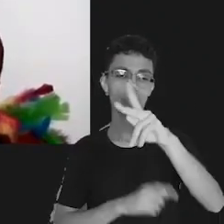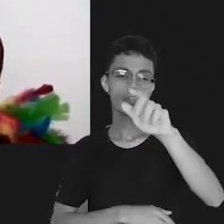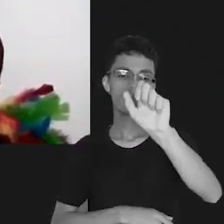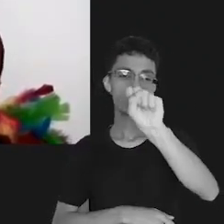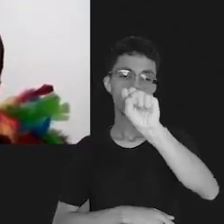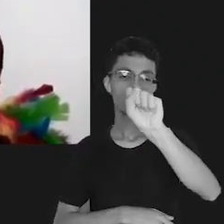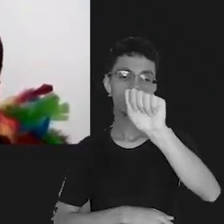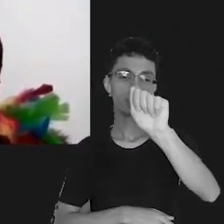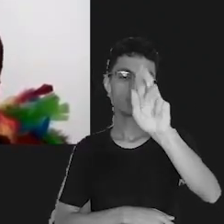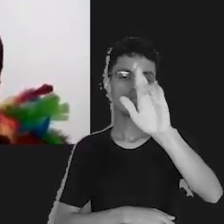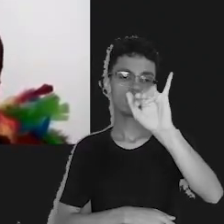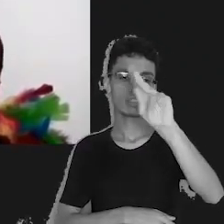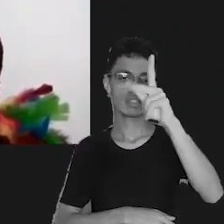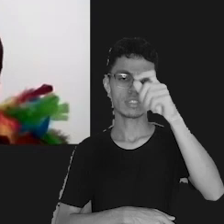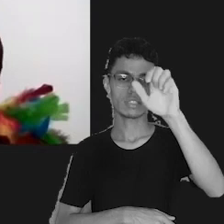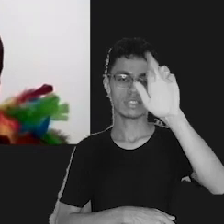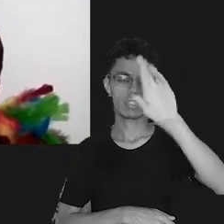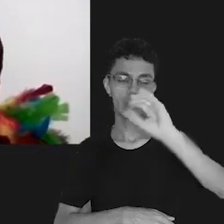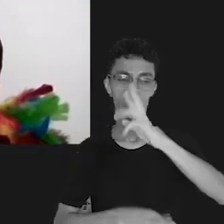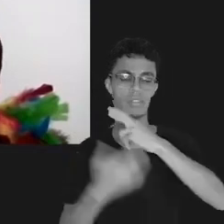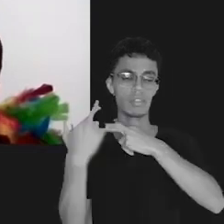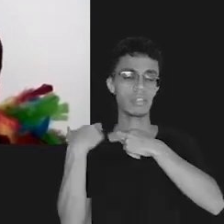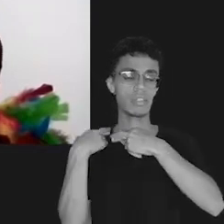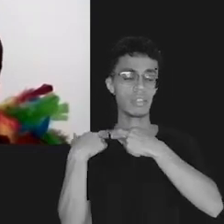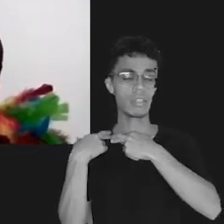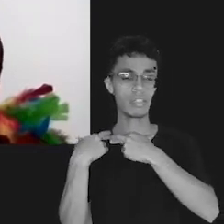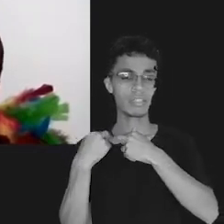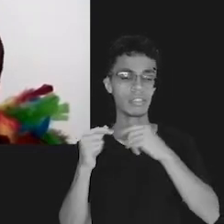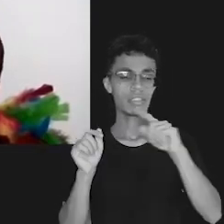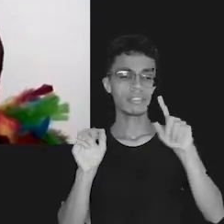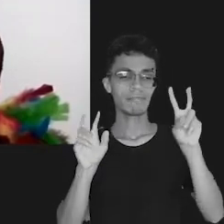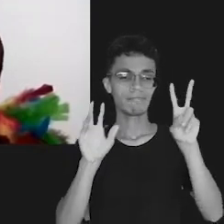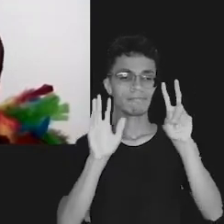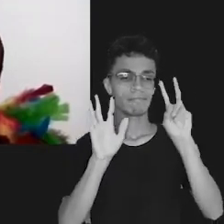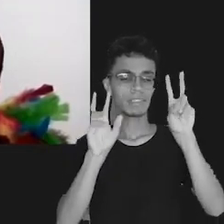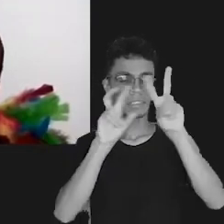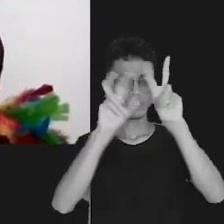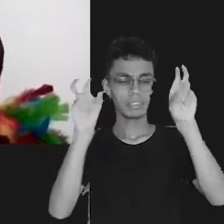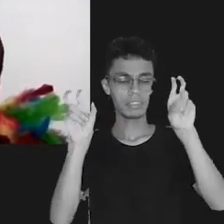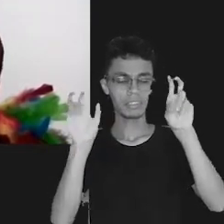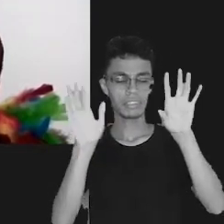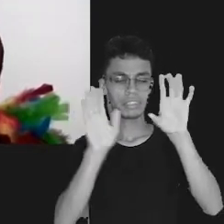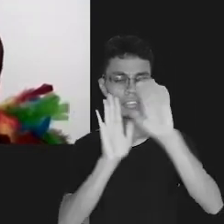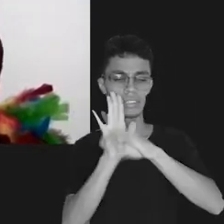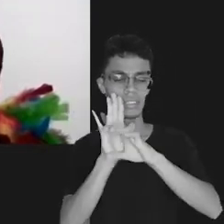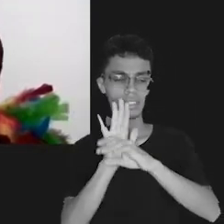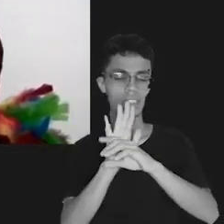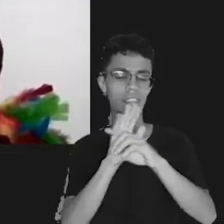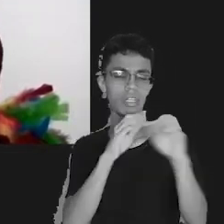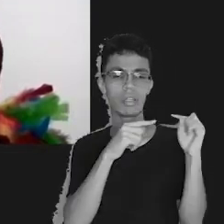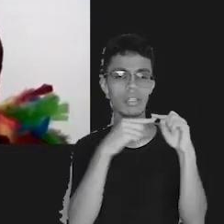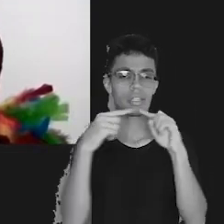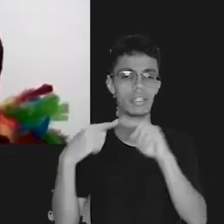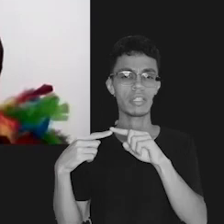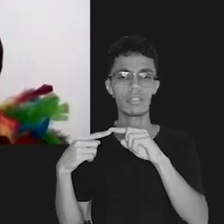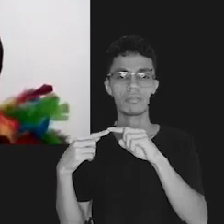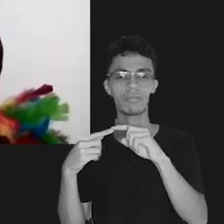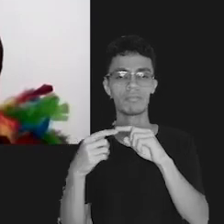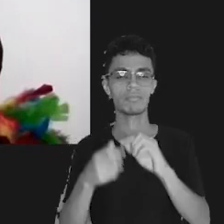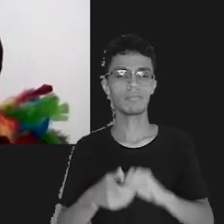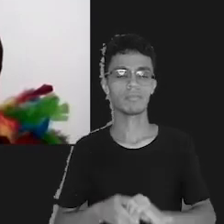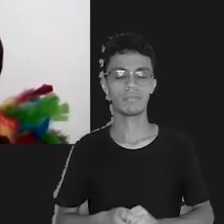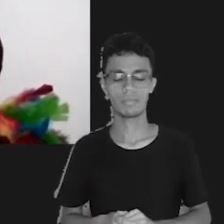não só a função em si, mas o próprio termo traz a questão de estar num outro